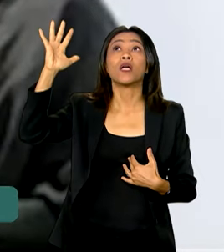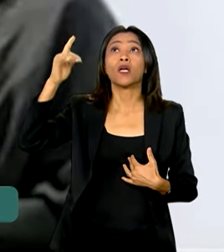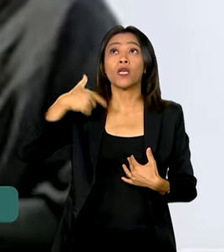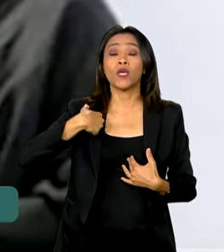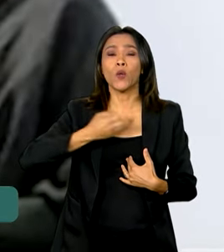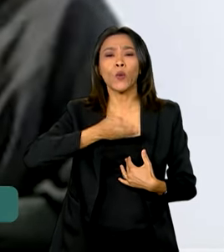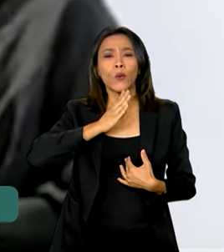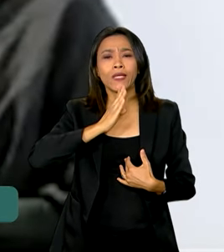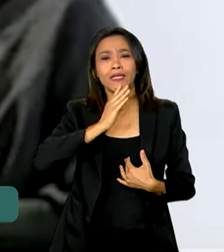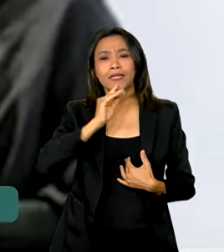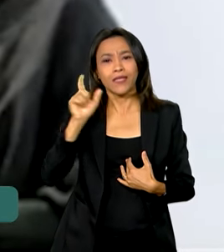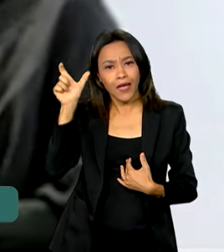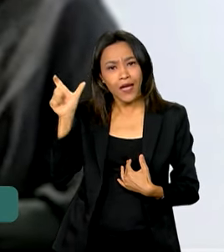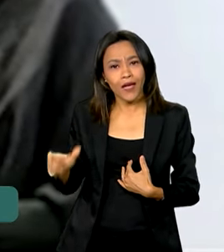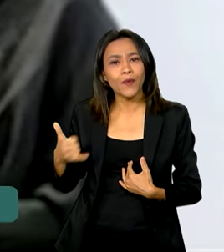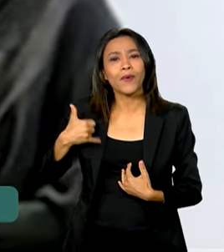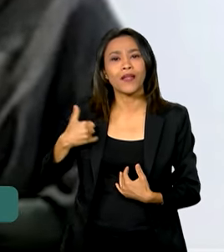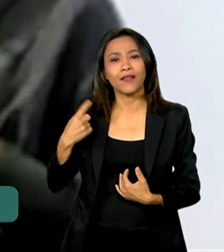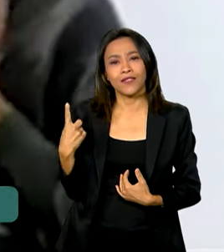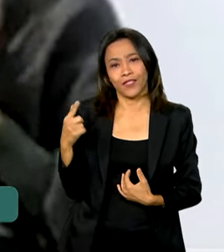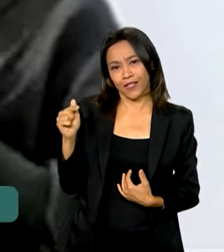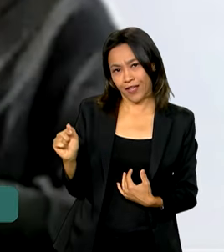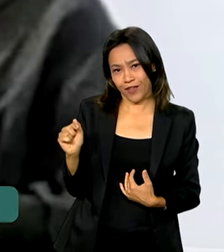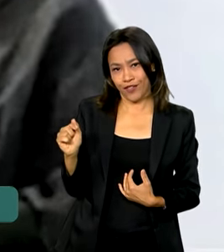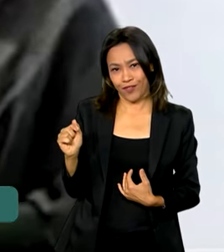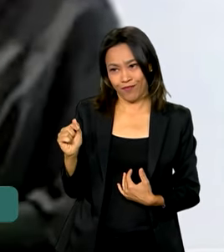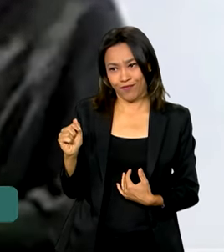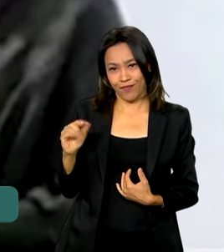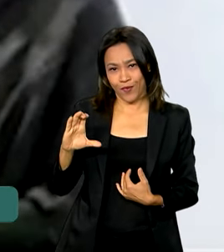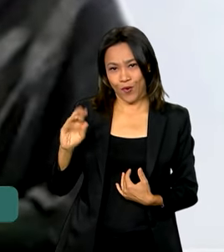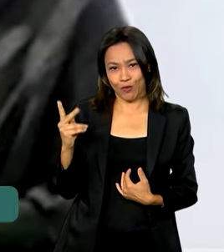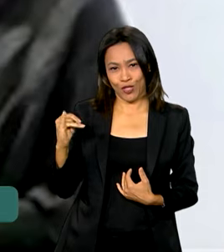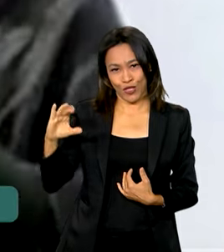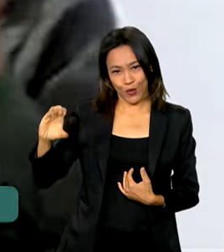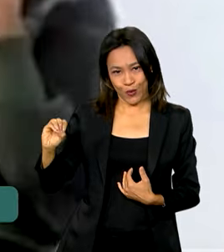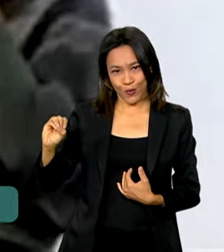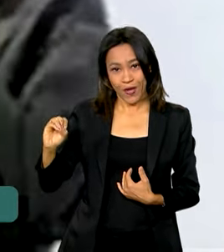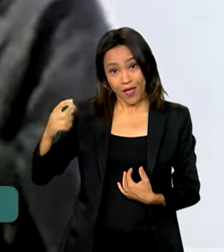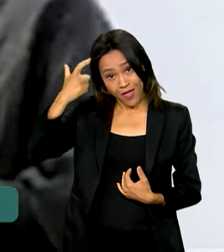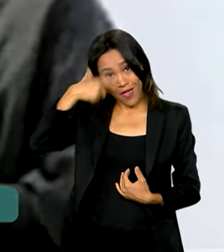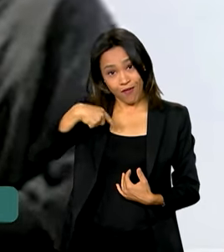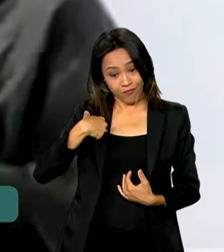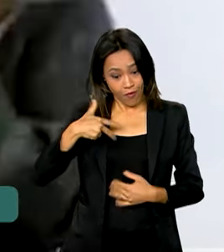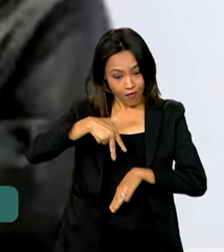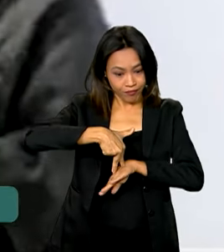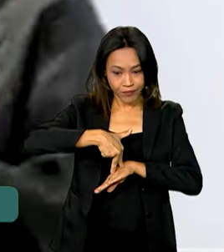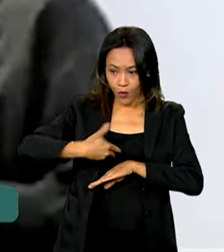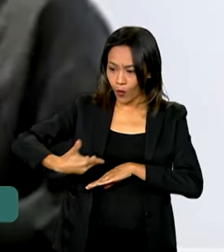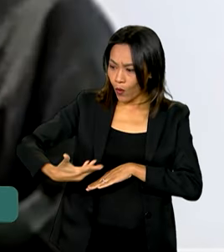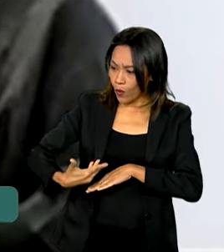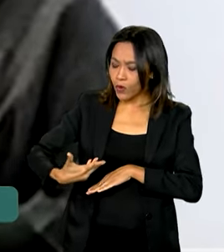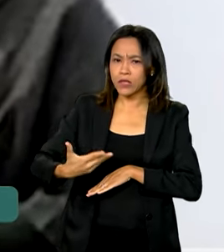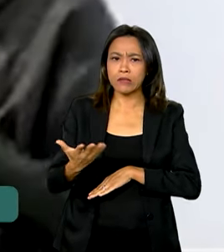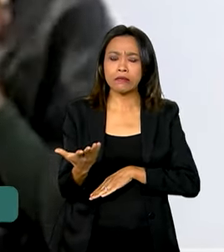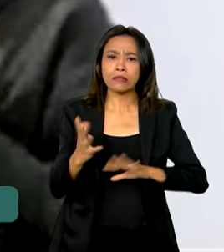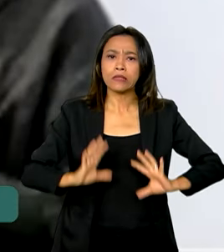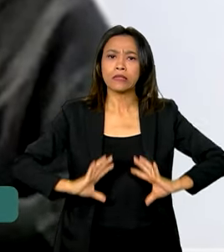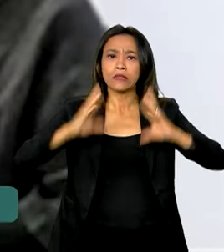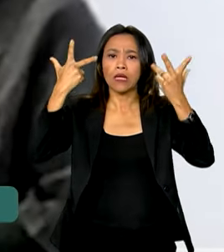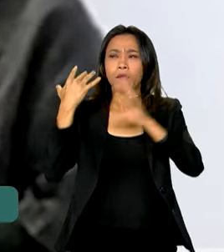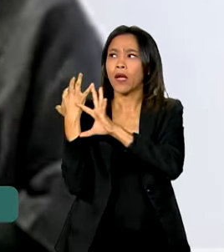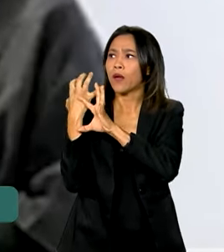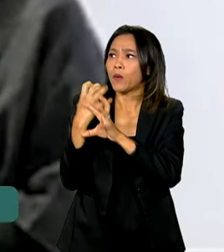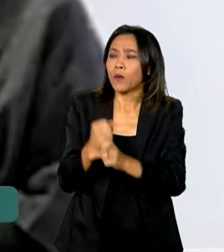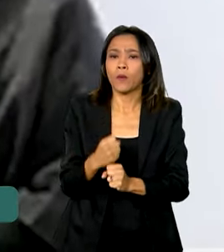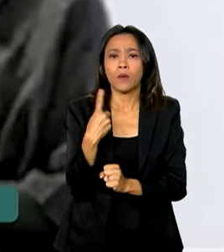com 17 anos estaria aqui para celebrar